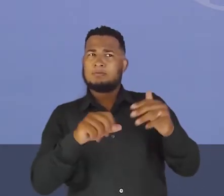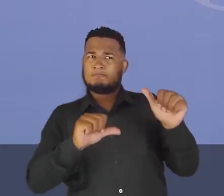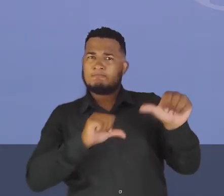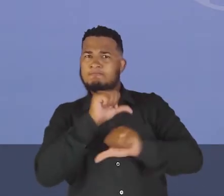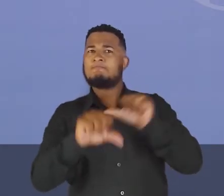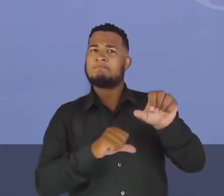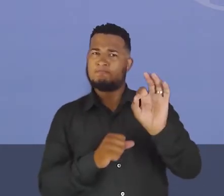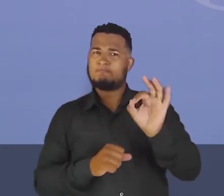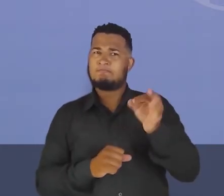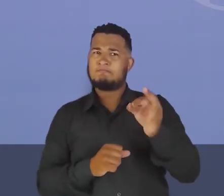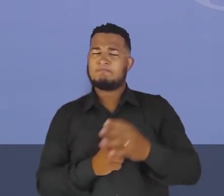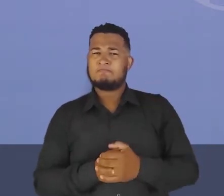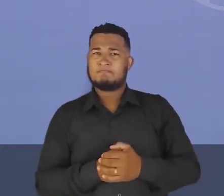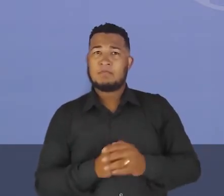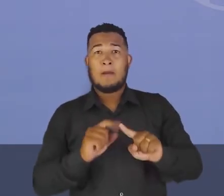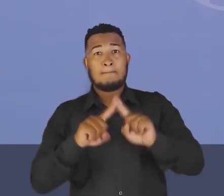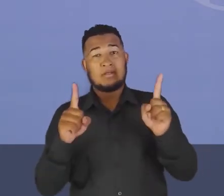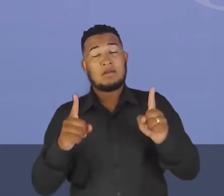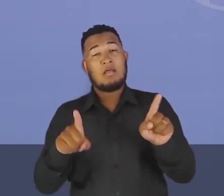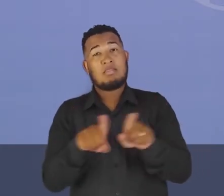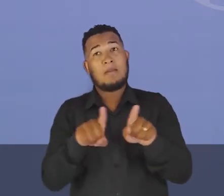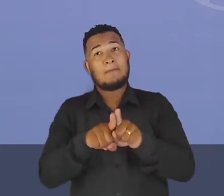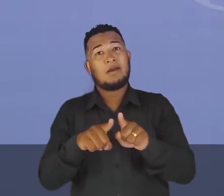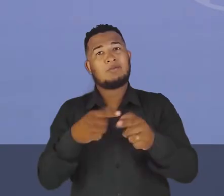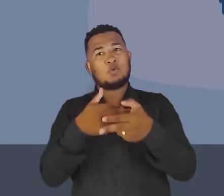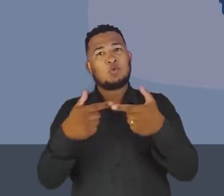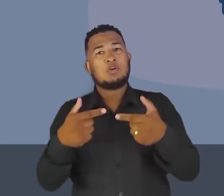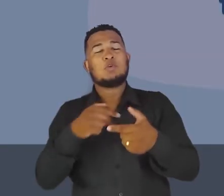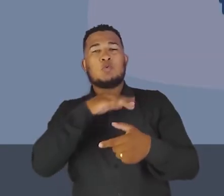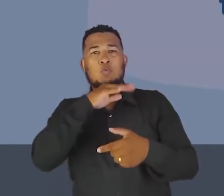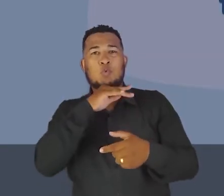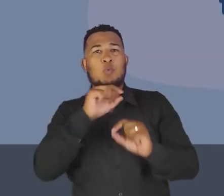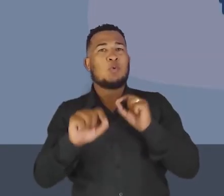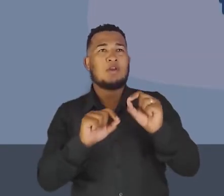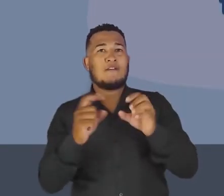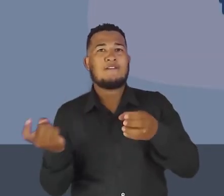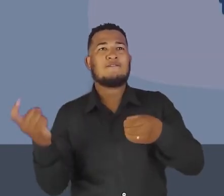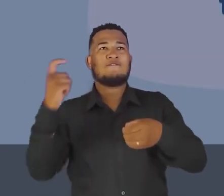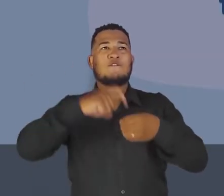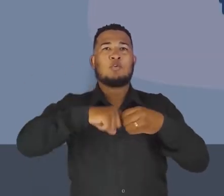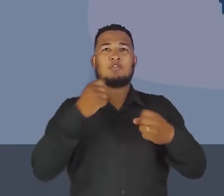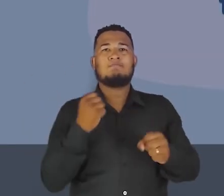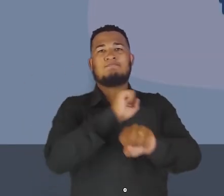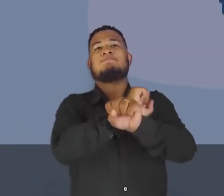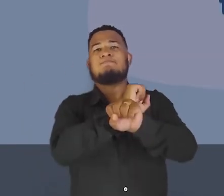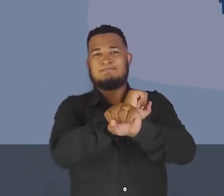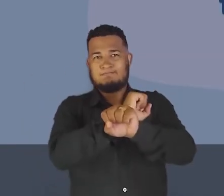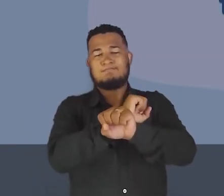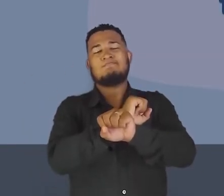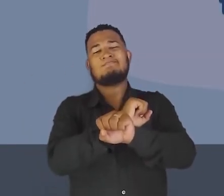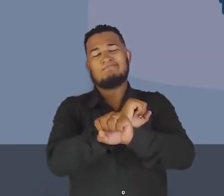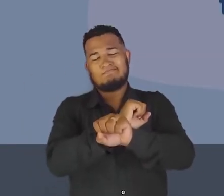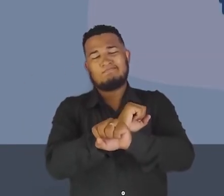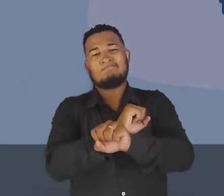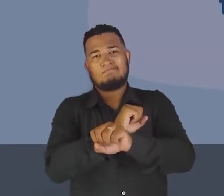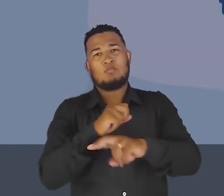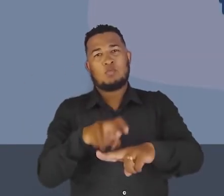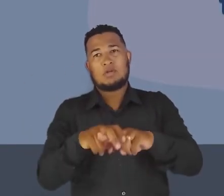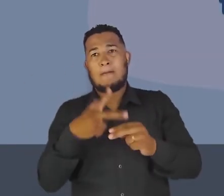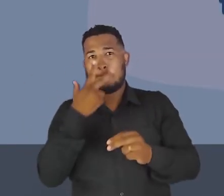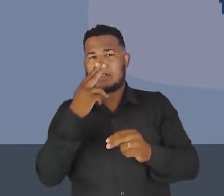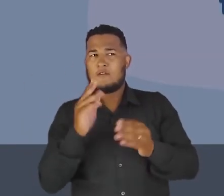significativa. Mas há um aspecto negativo, que é a retomada da escravidão. A escravidão volta em moldes